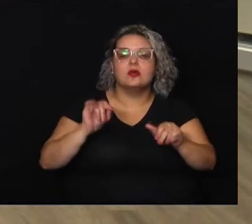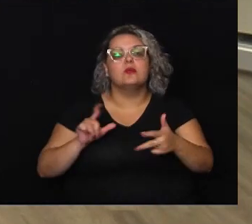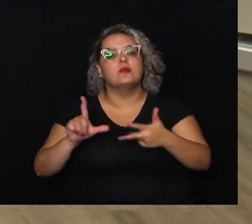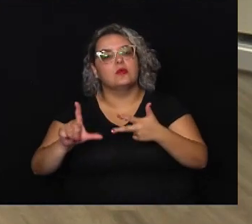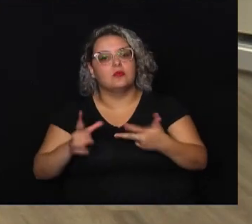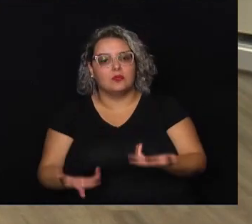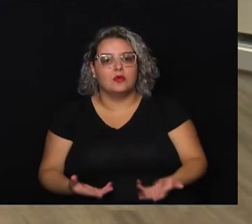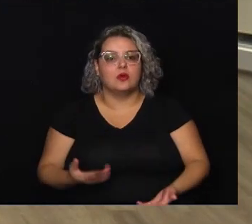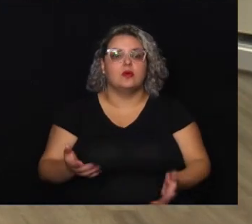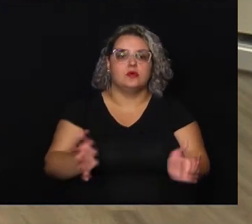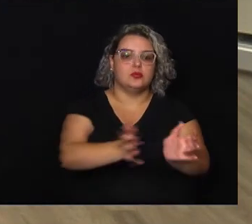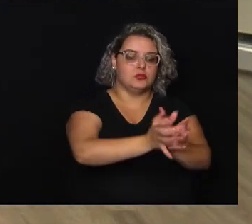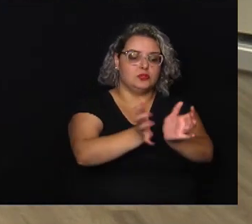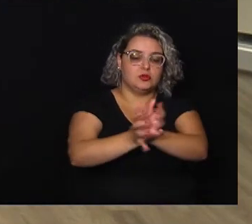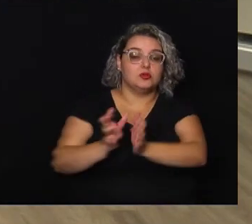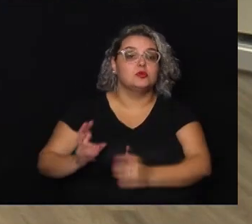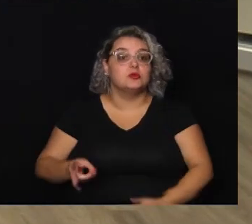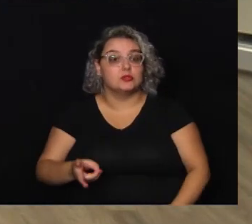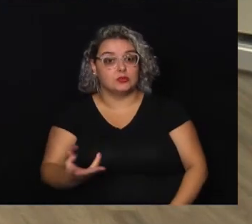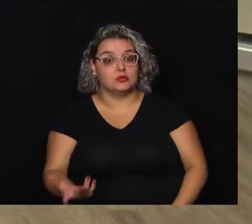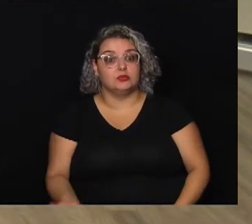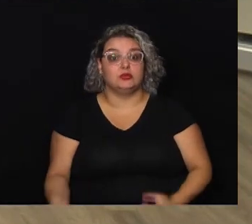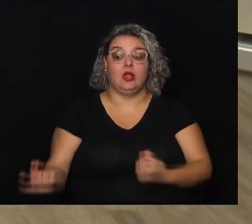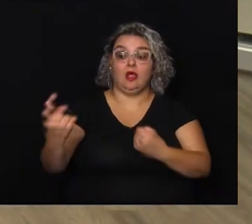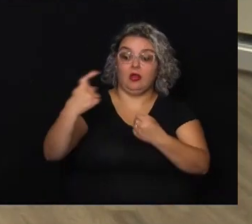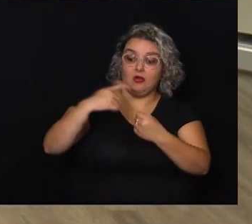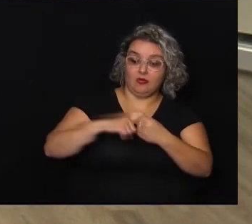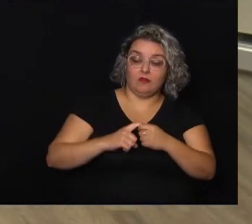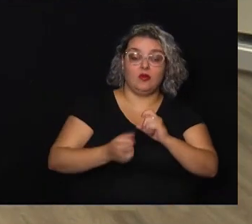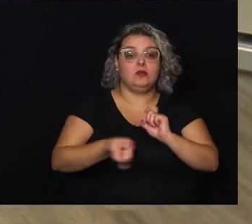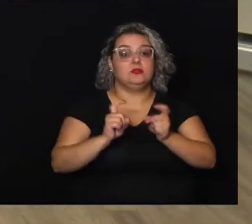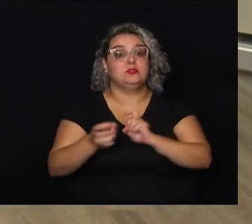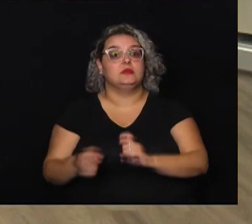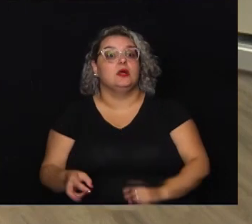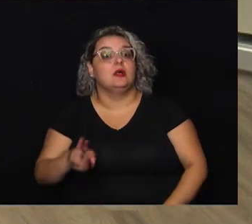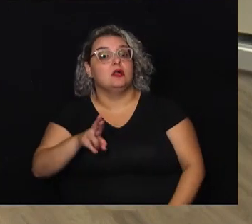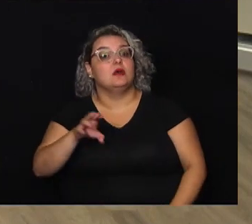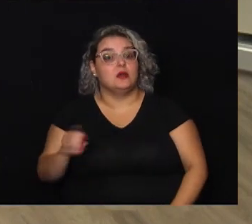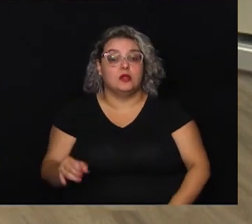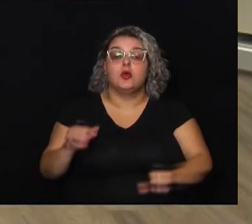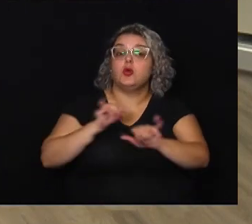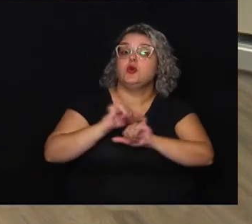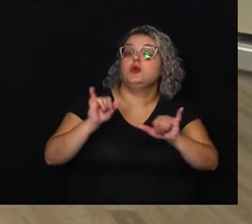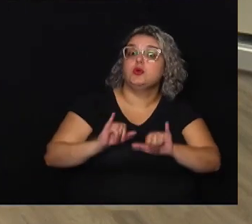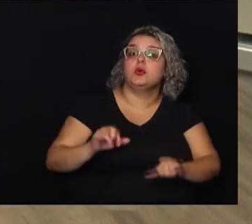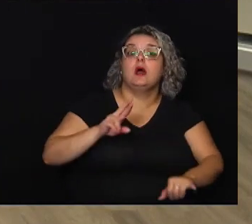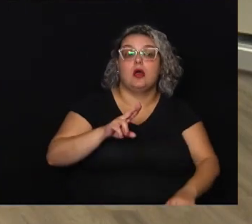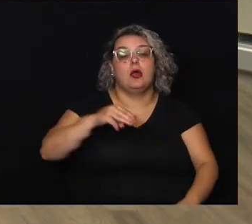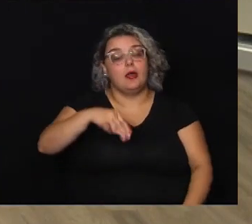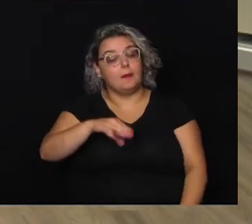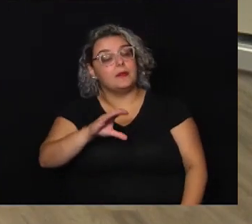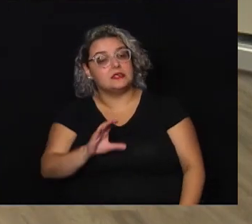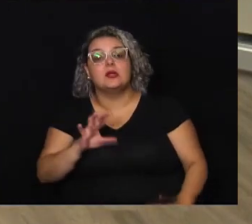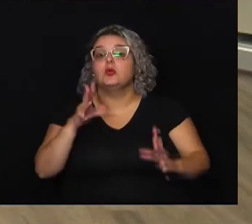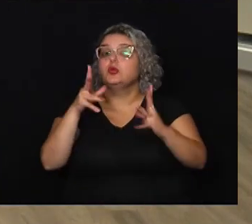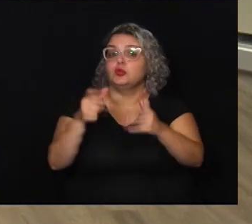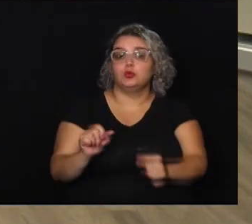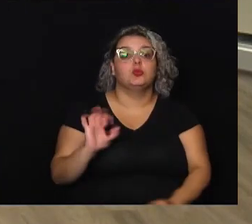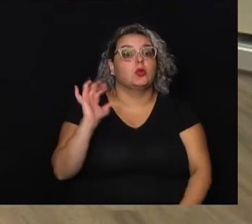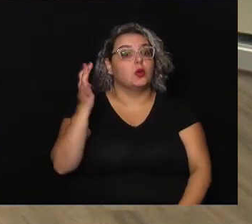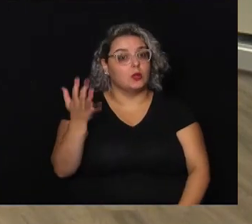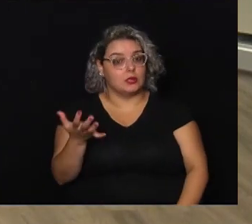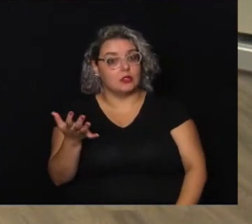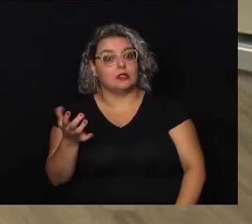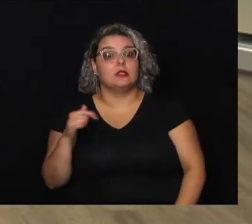Legislativo com as comissões permanentes, o retorno das reuniões ordinárias, as notícias da metrópole de Campinas, tudo que tem acontecido na